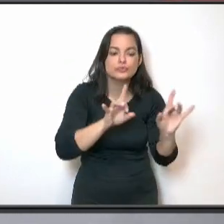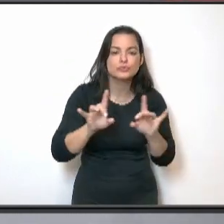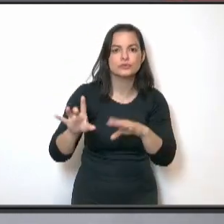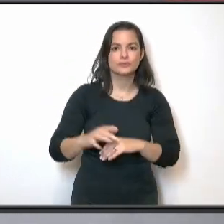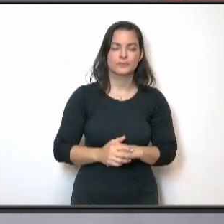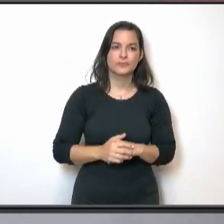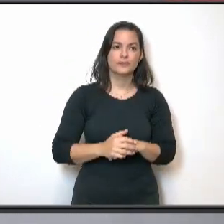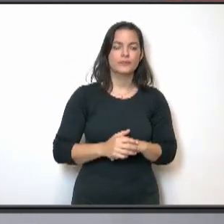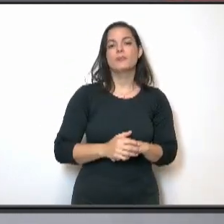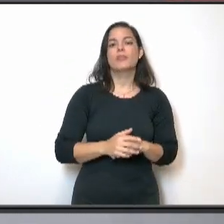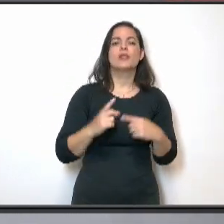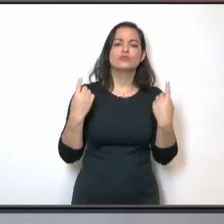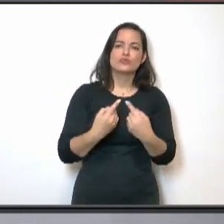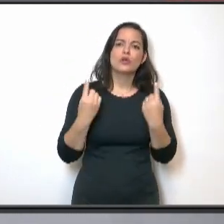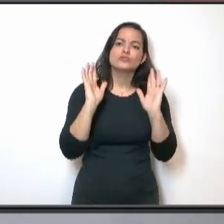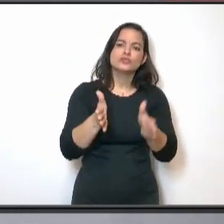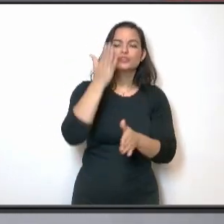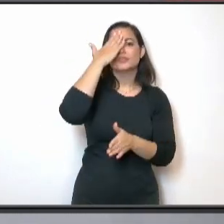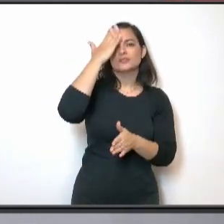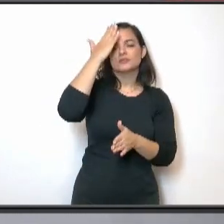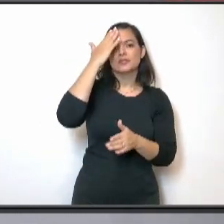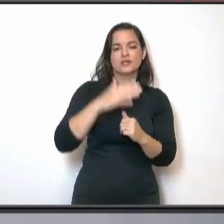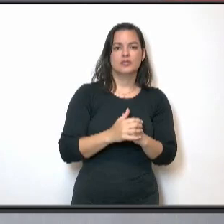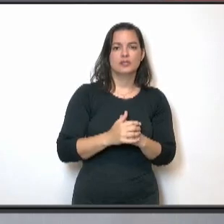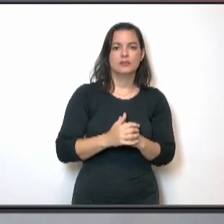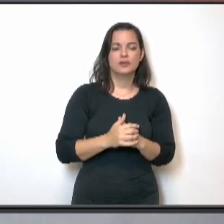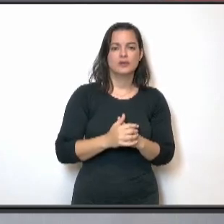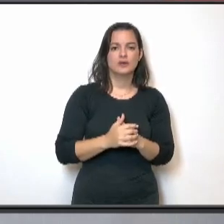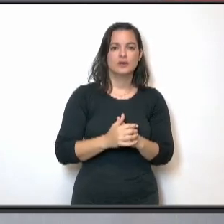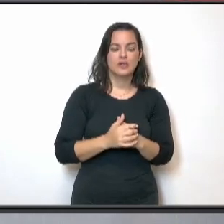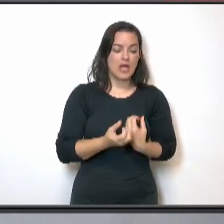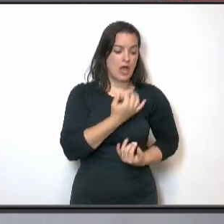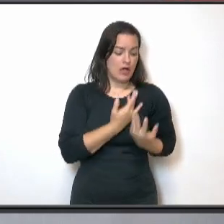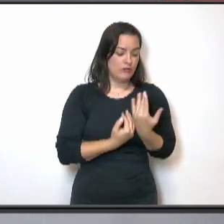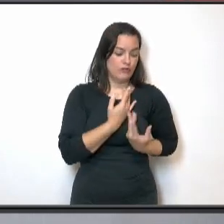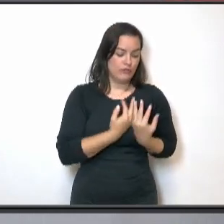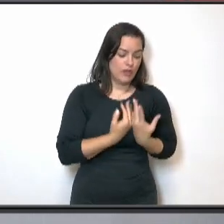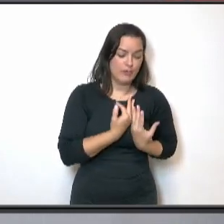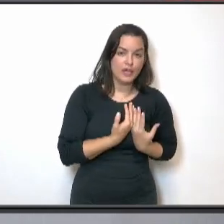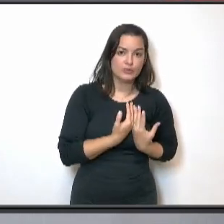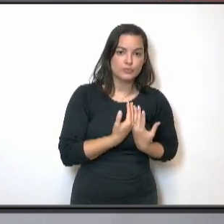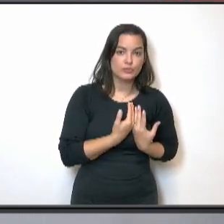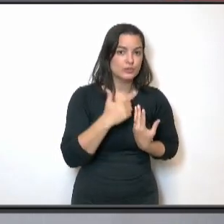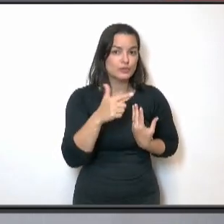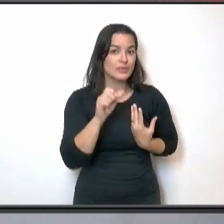não existe avivamento na vida pessoal, muito menos na vida da igreja, sem começar pelo arrependimento.